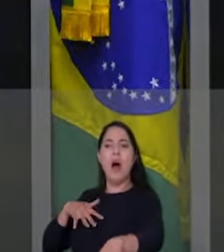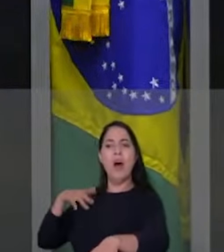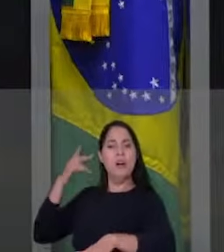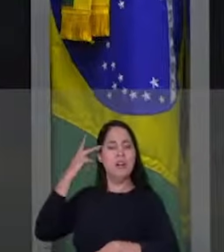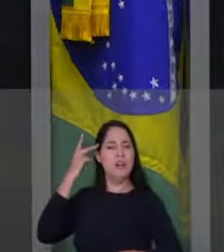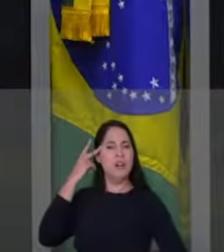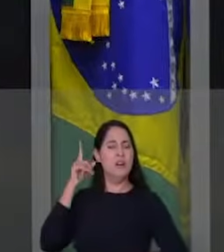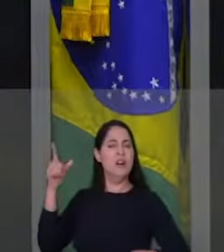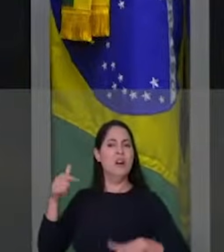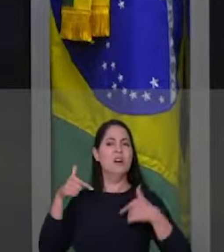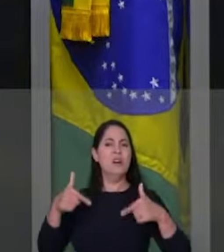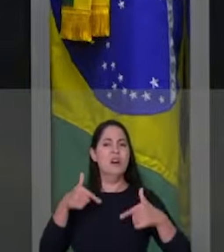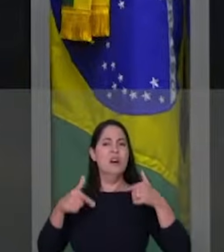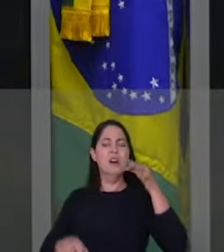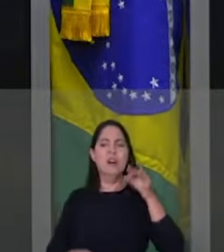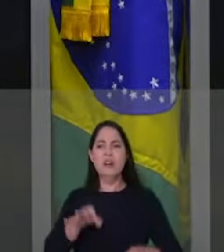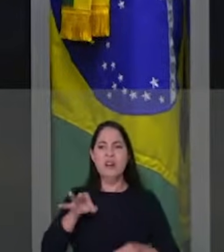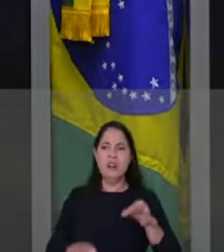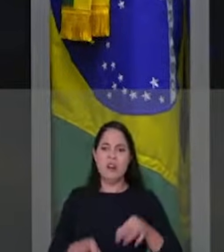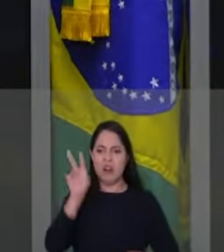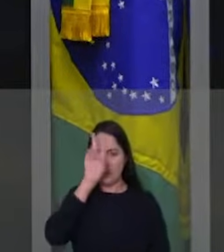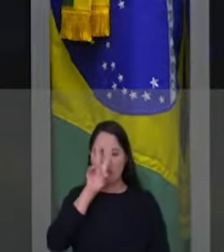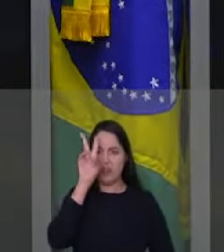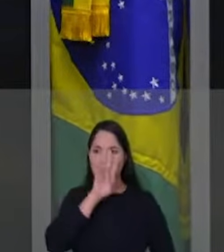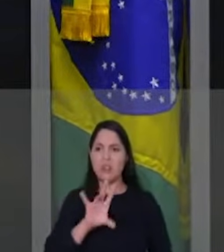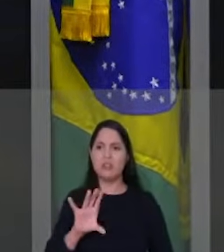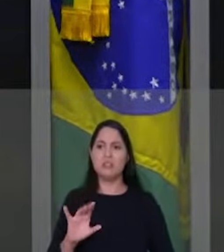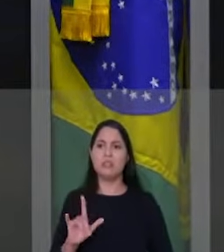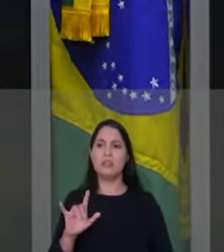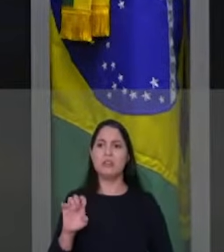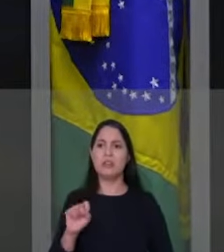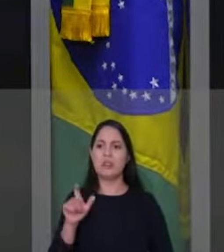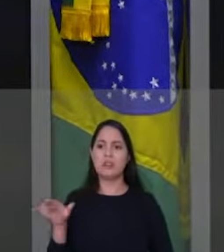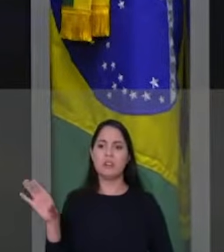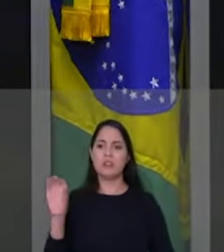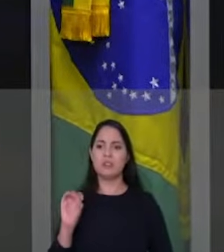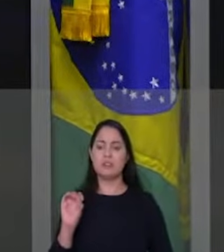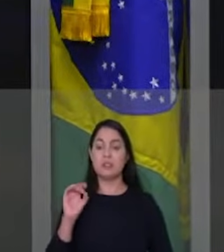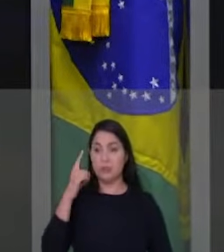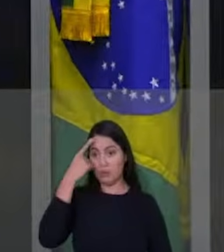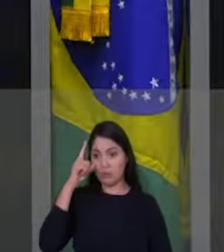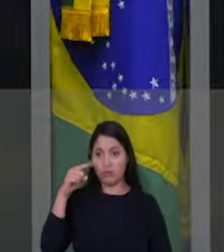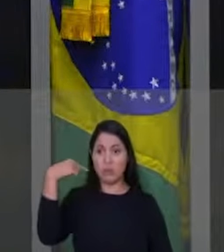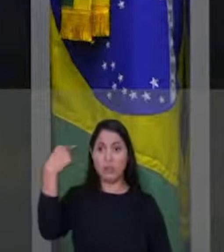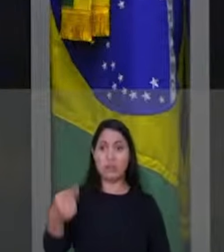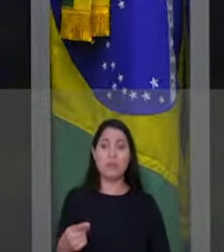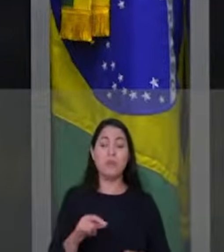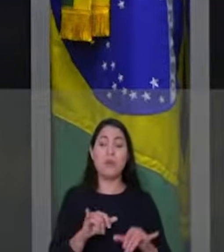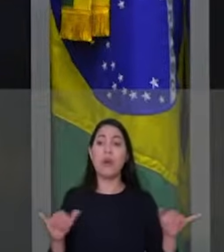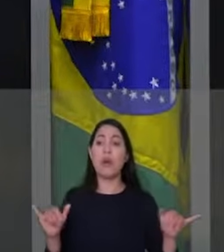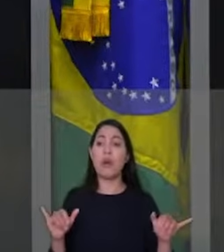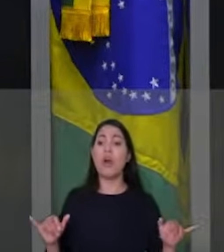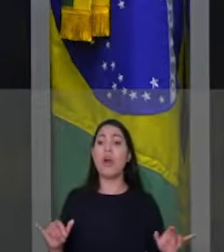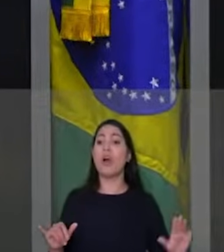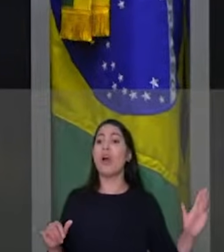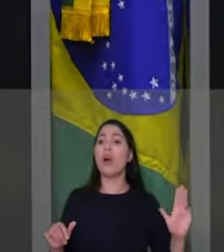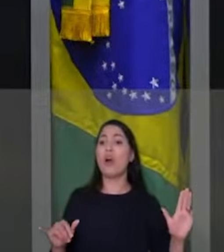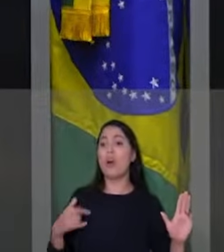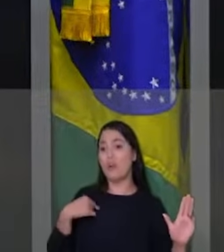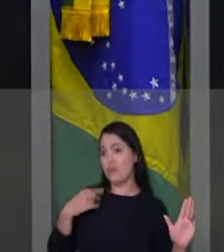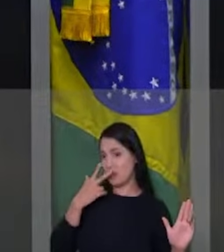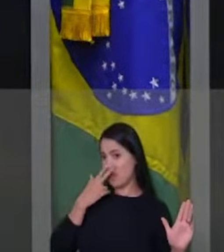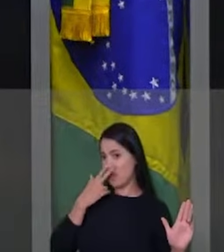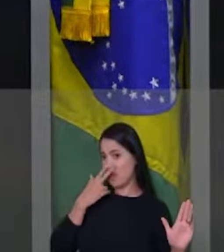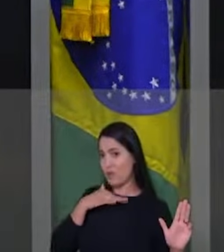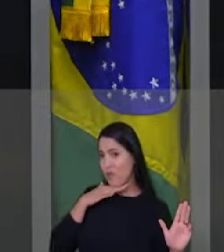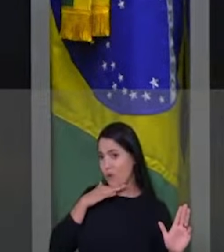justiça, em memória do patriota Clezão. Um dia depois aparece o Lula e diz: vocês acharam ruim a